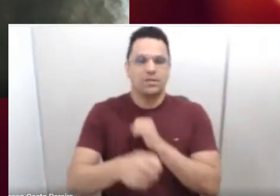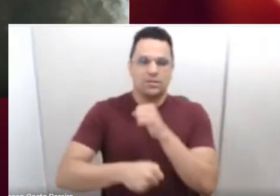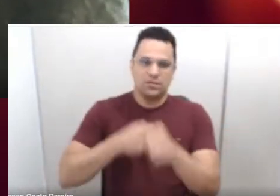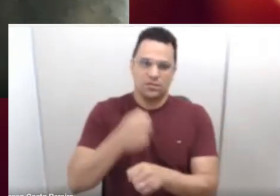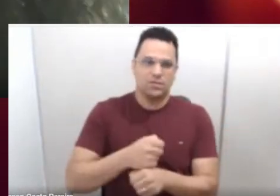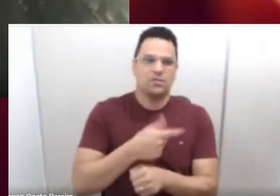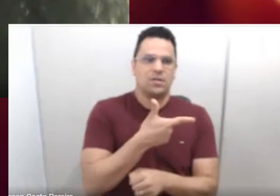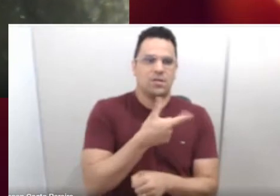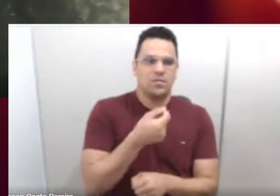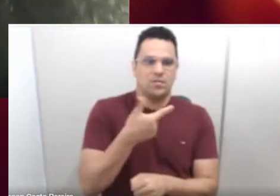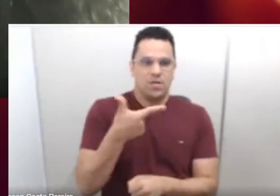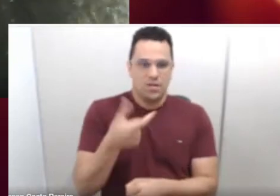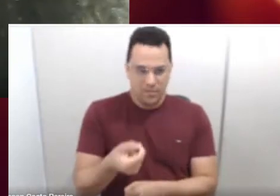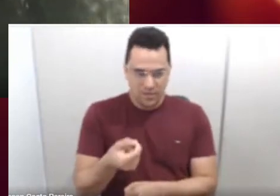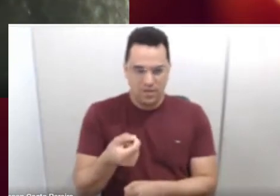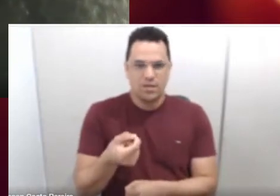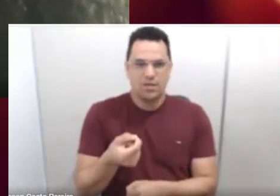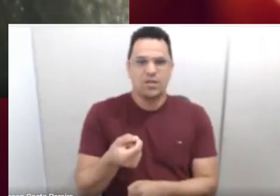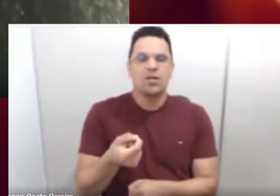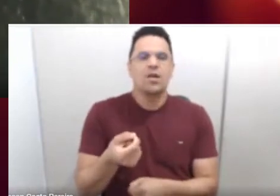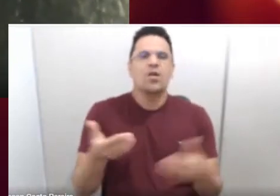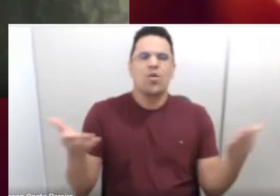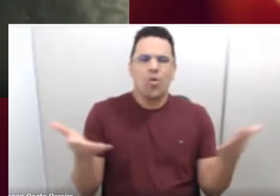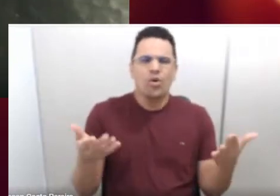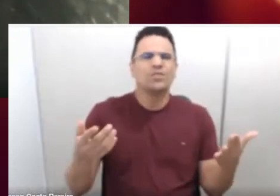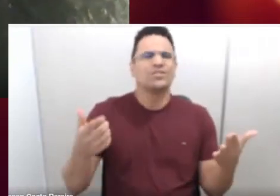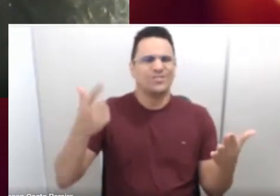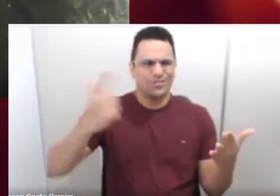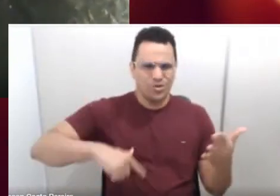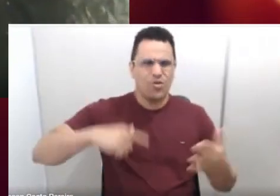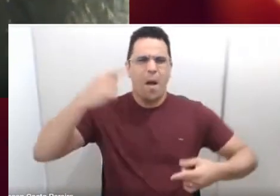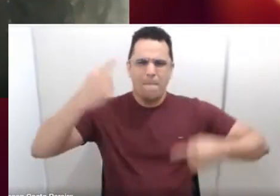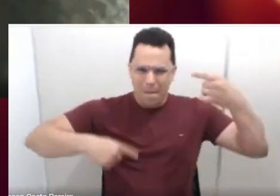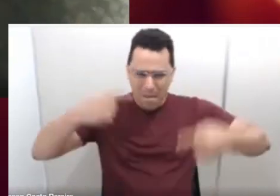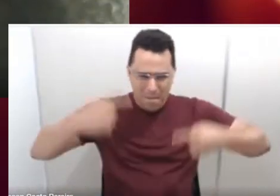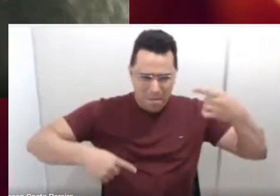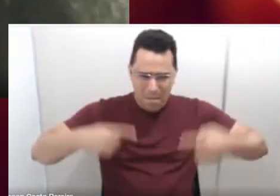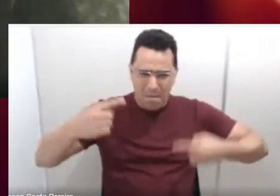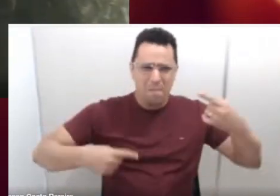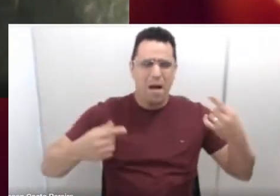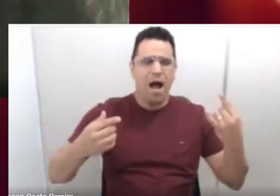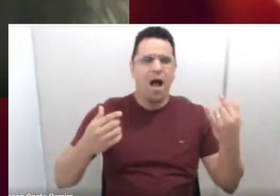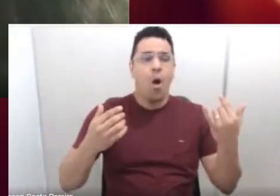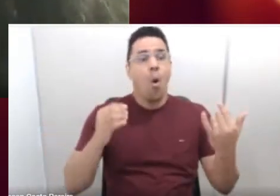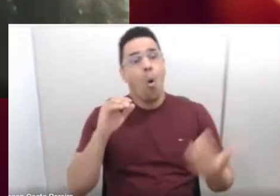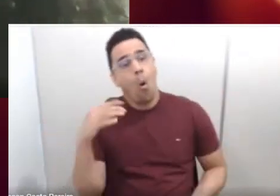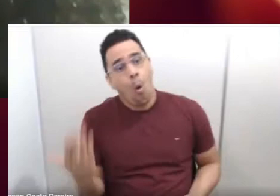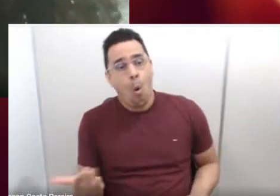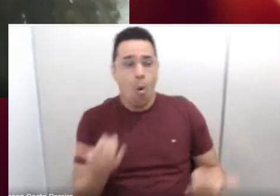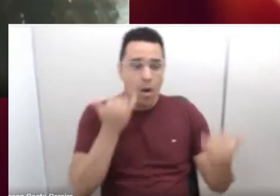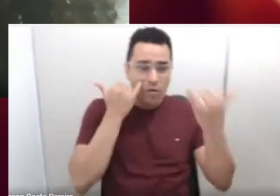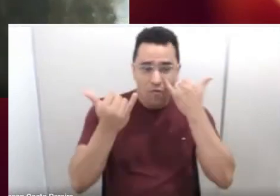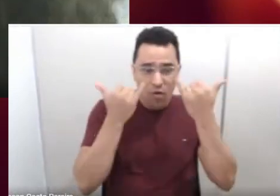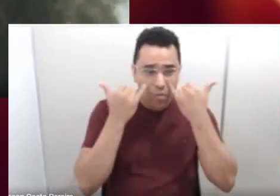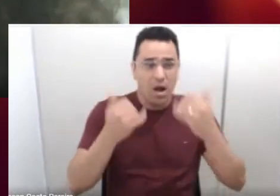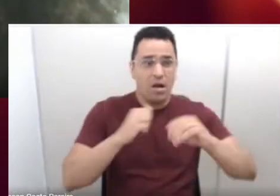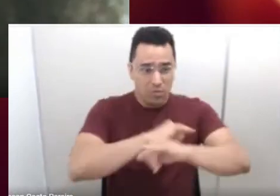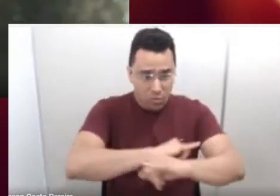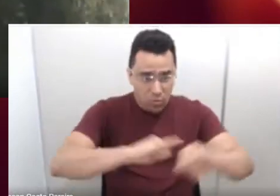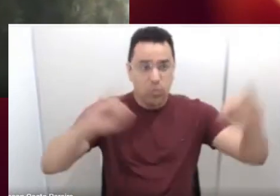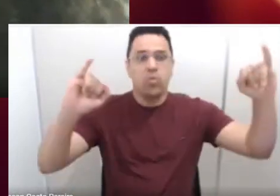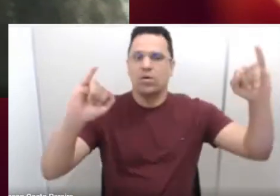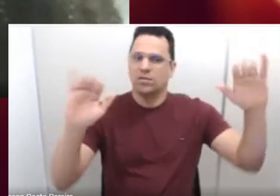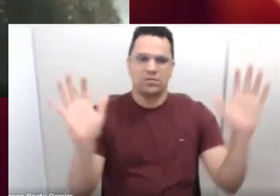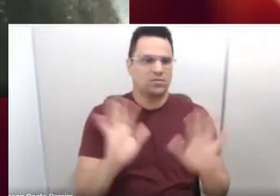Optamos por não trazer nenhum debate ou algo informativo, para que realmente